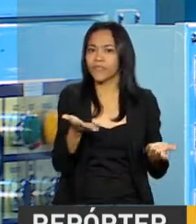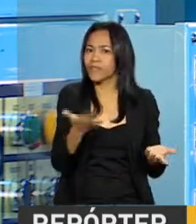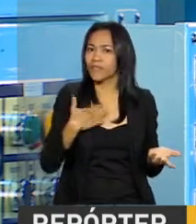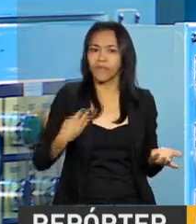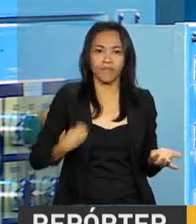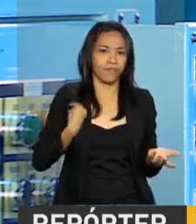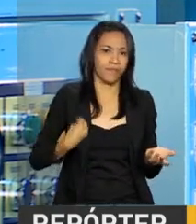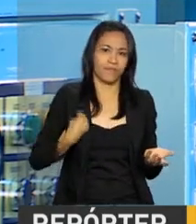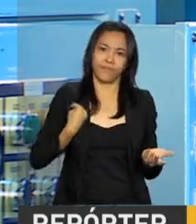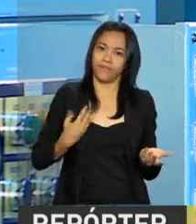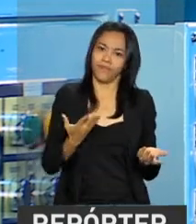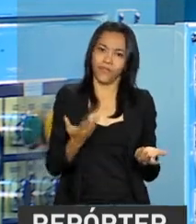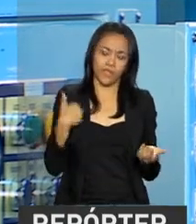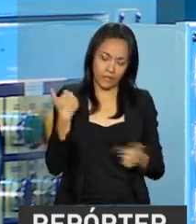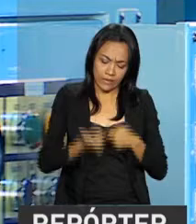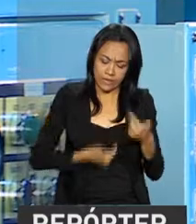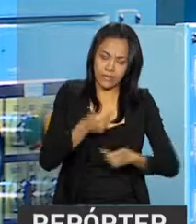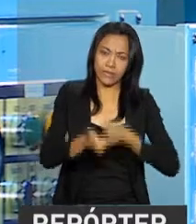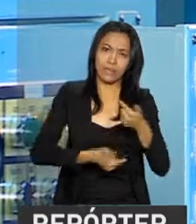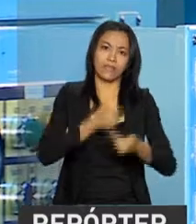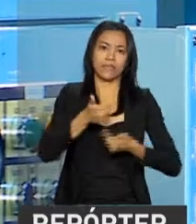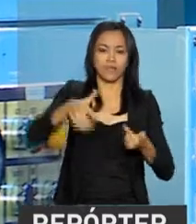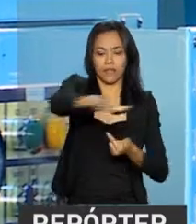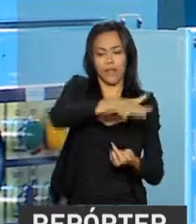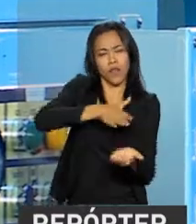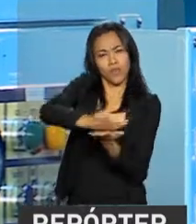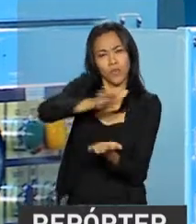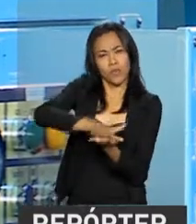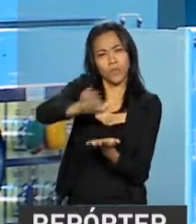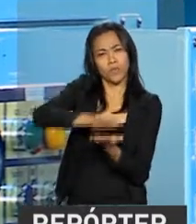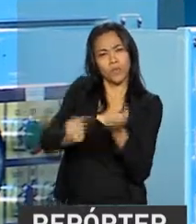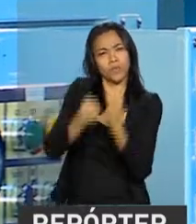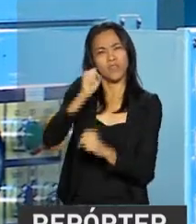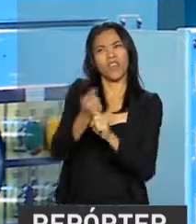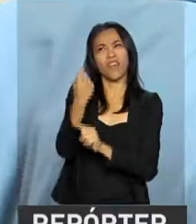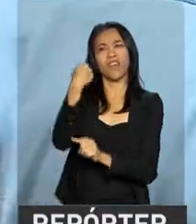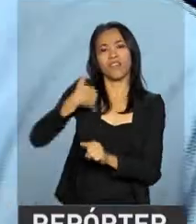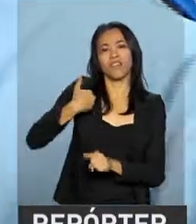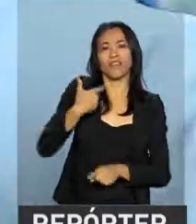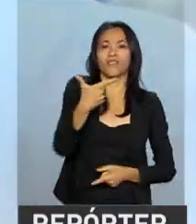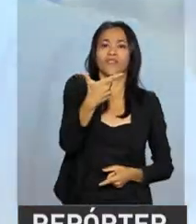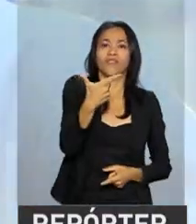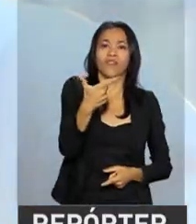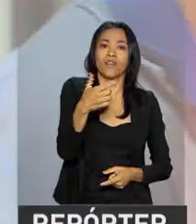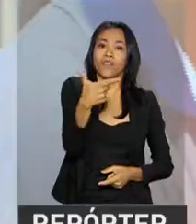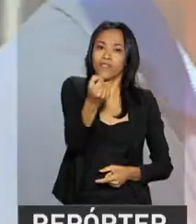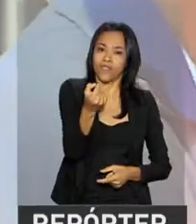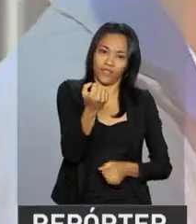vida eu trabalho na área gráfica desde os 20 anos